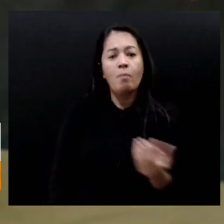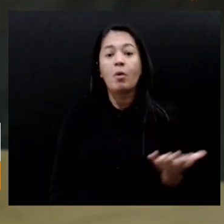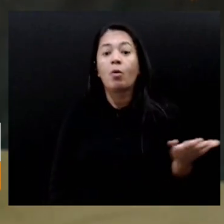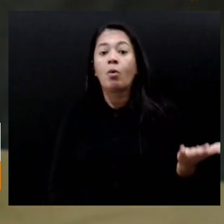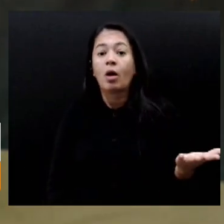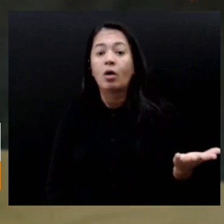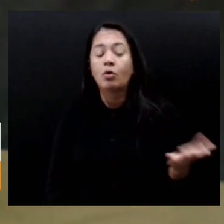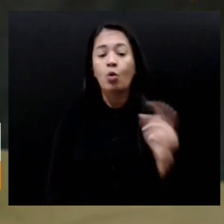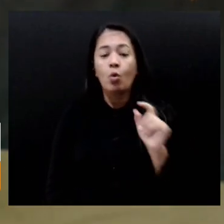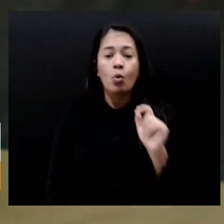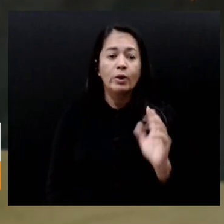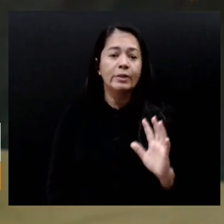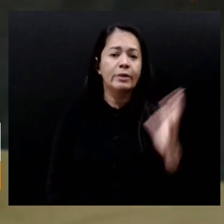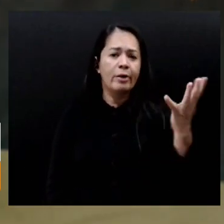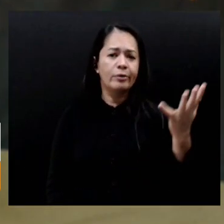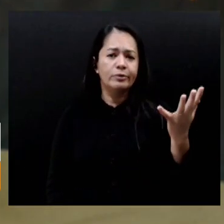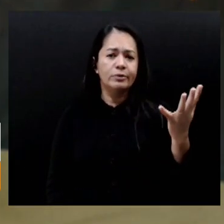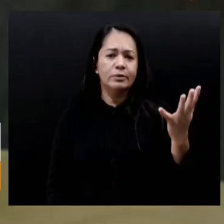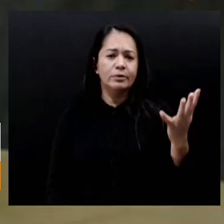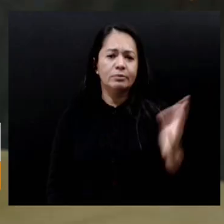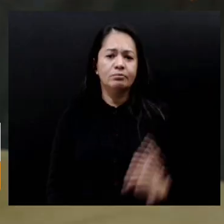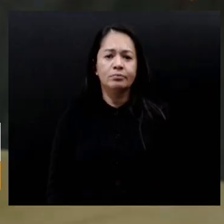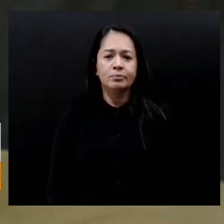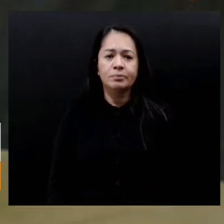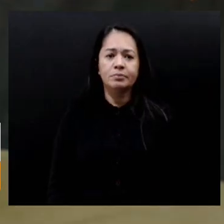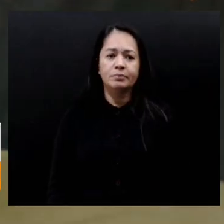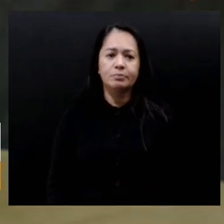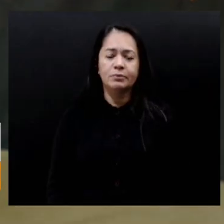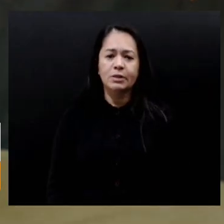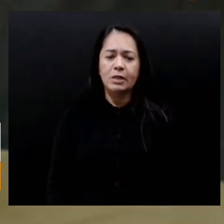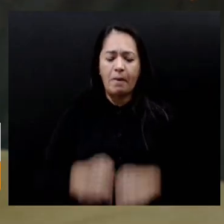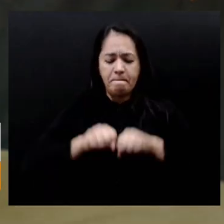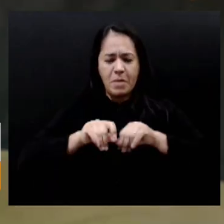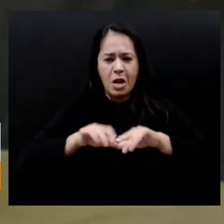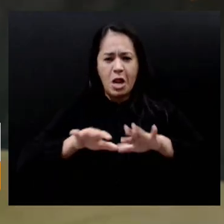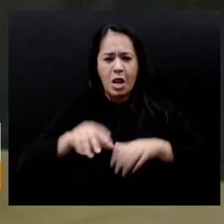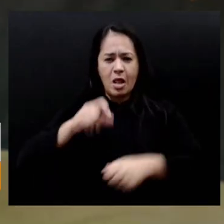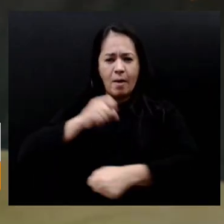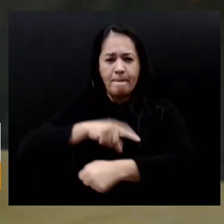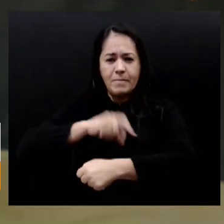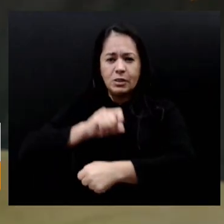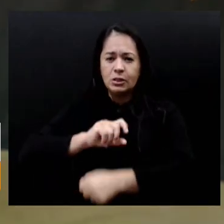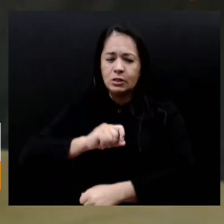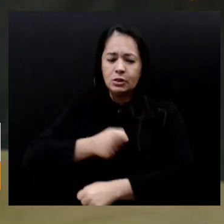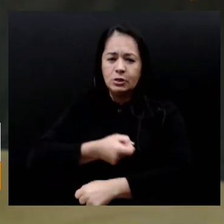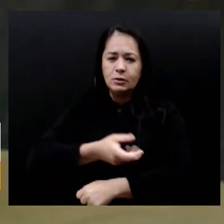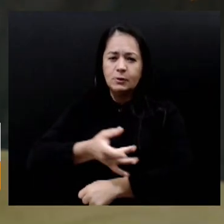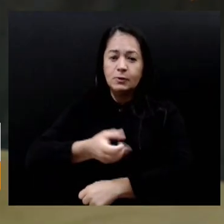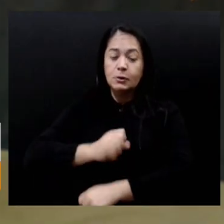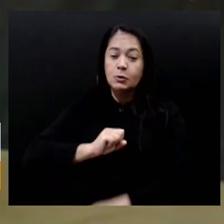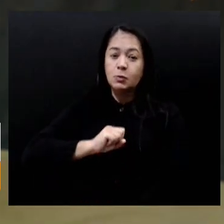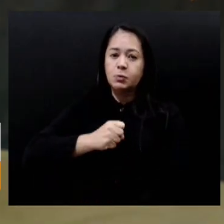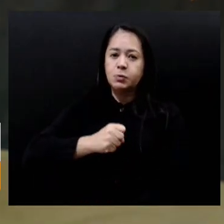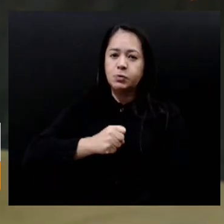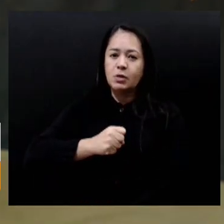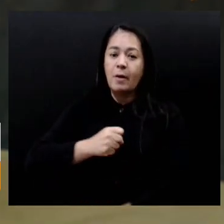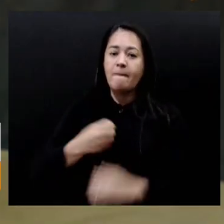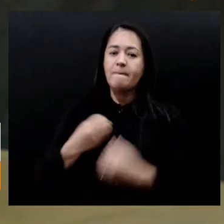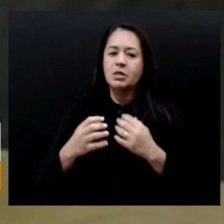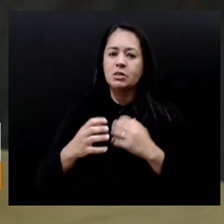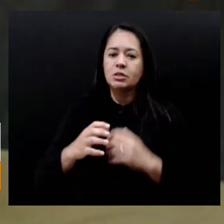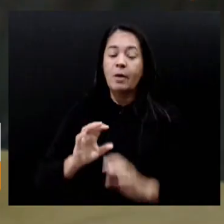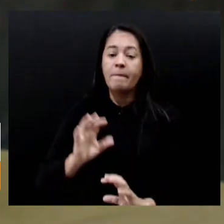acontece com ela, que ela dissemina a sementinha do ódio para ela causar raiva, né,